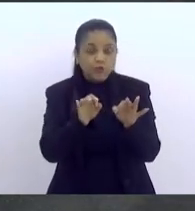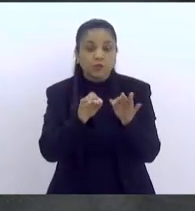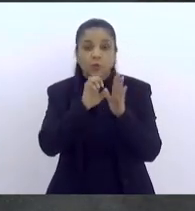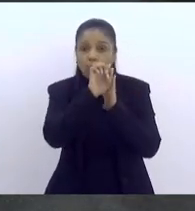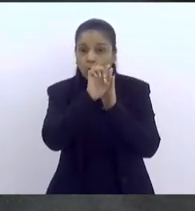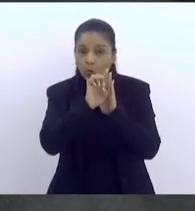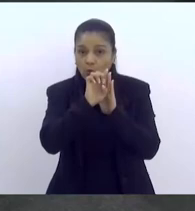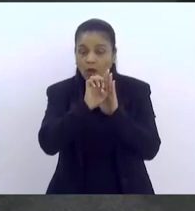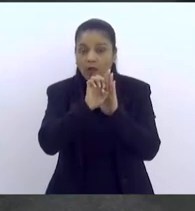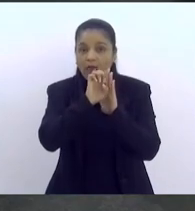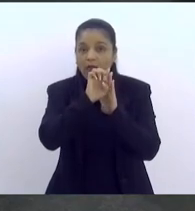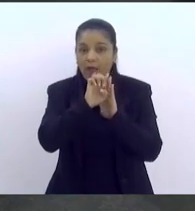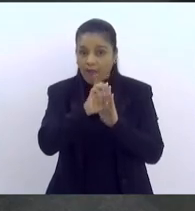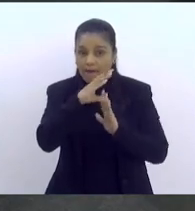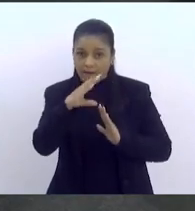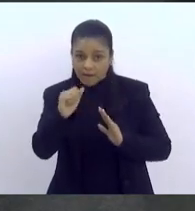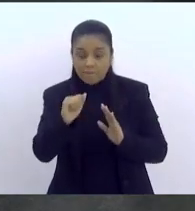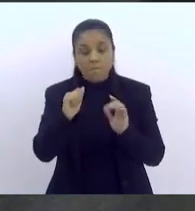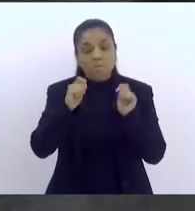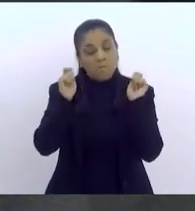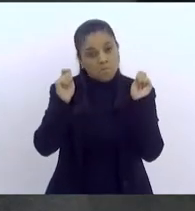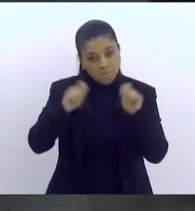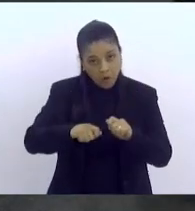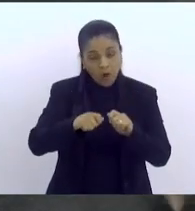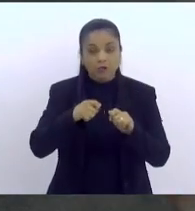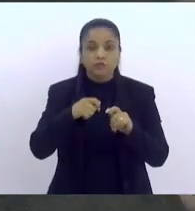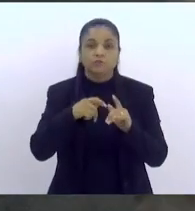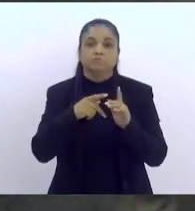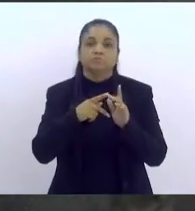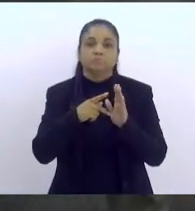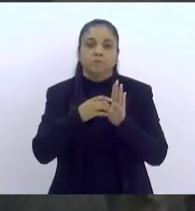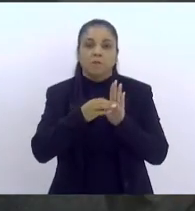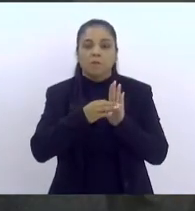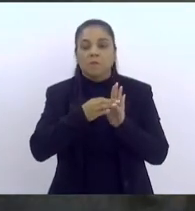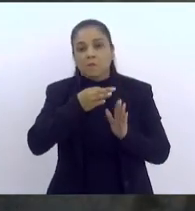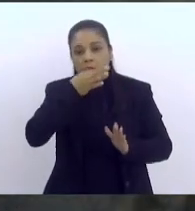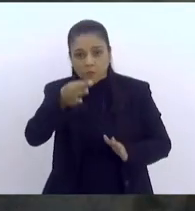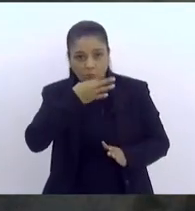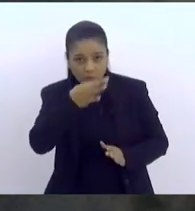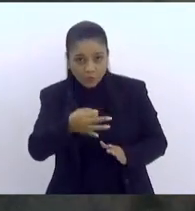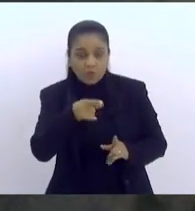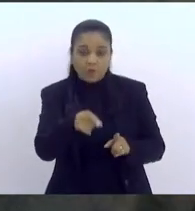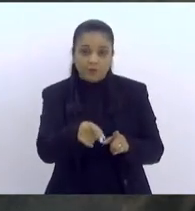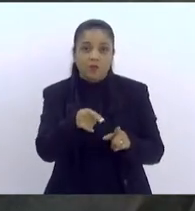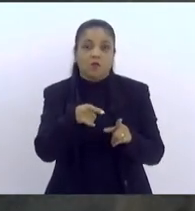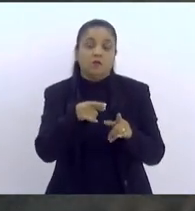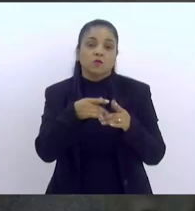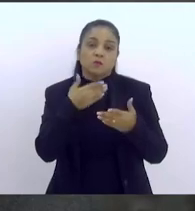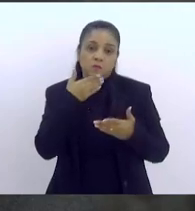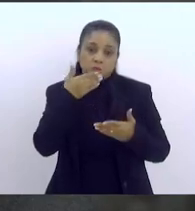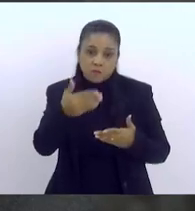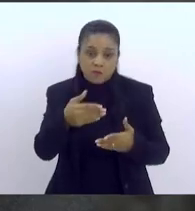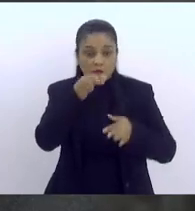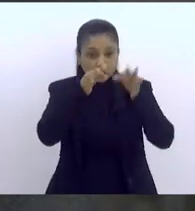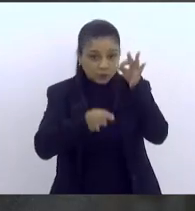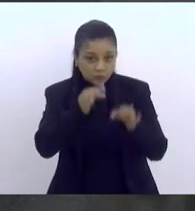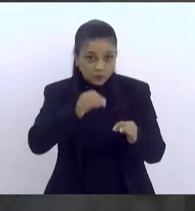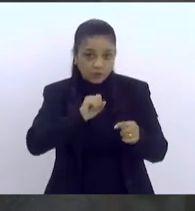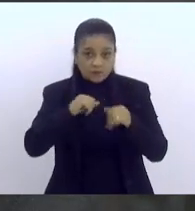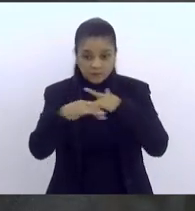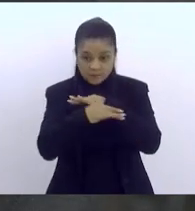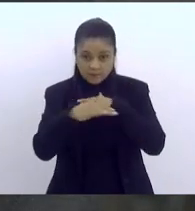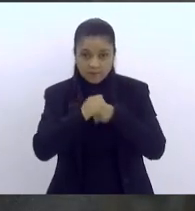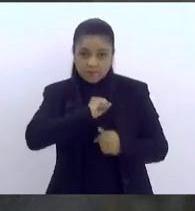propõem e poderão propô-las. E aí o Ministério Público, presidente, solicita à Justiça de São Gonçalo que entre,